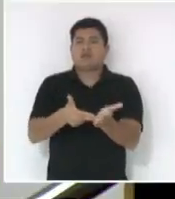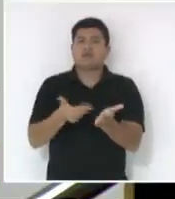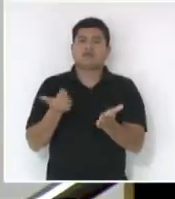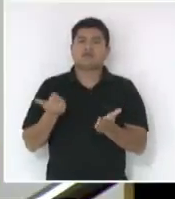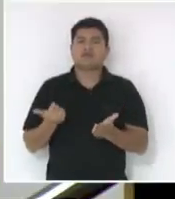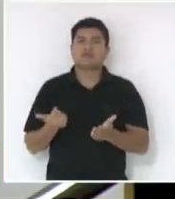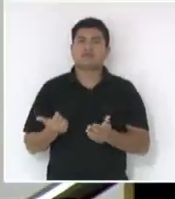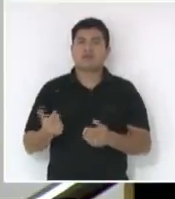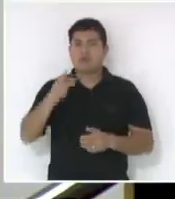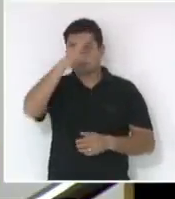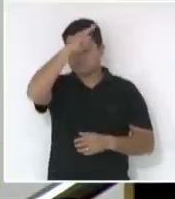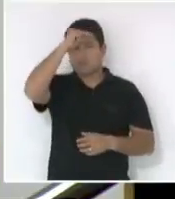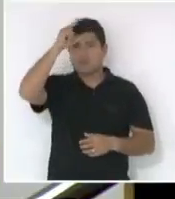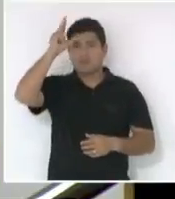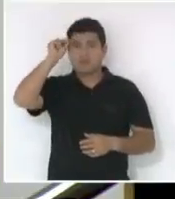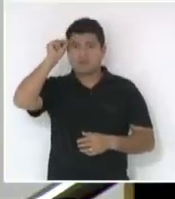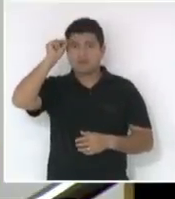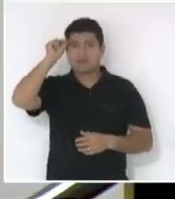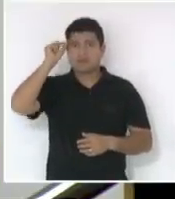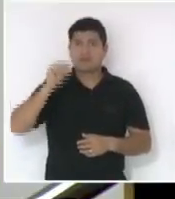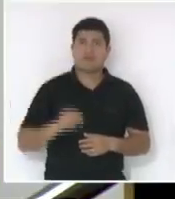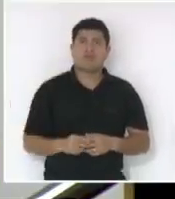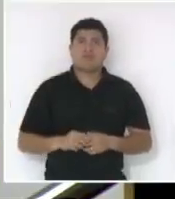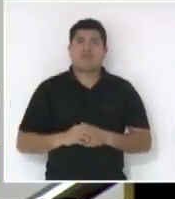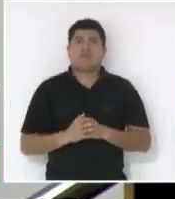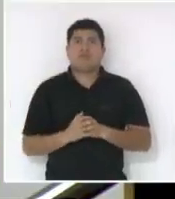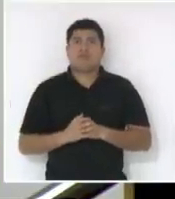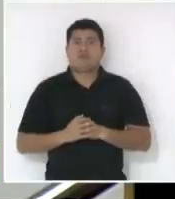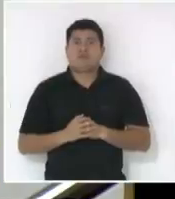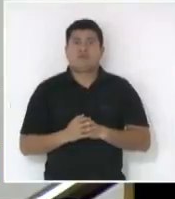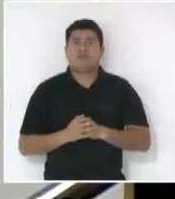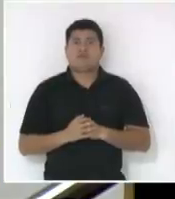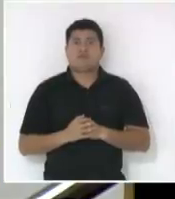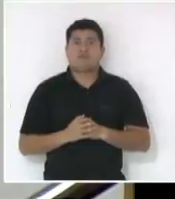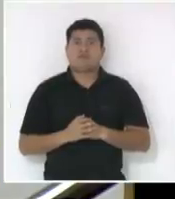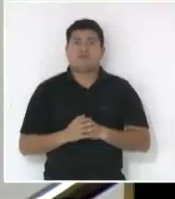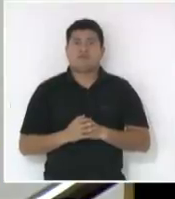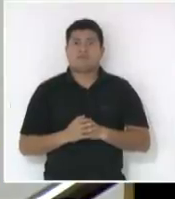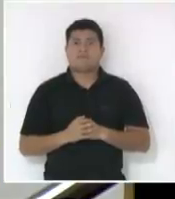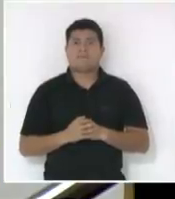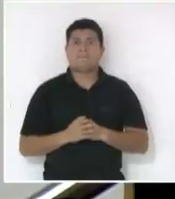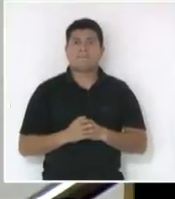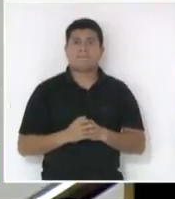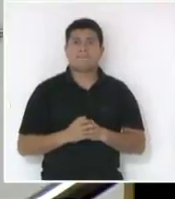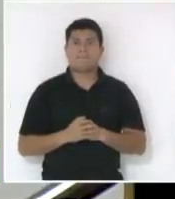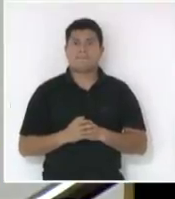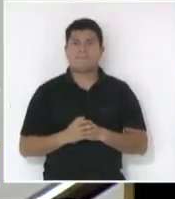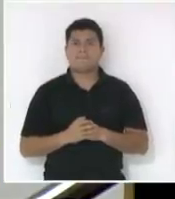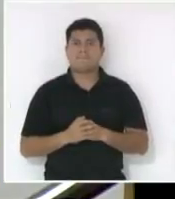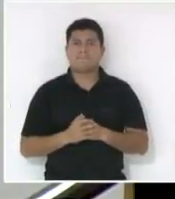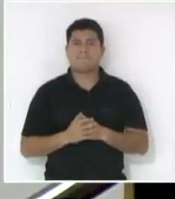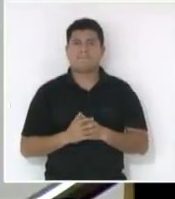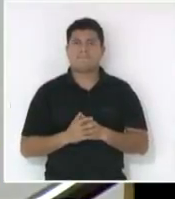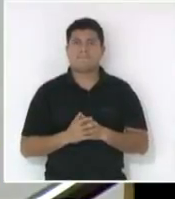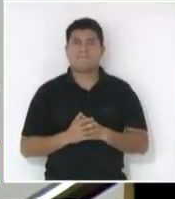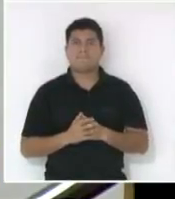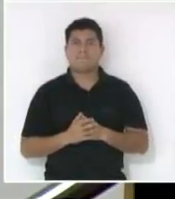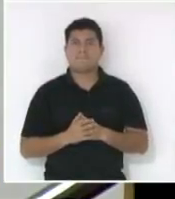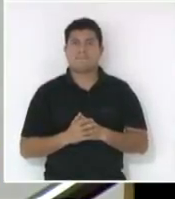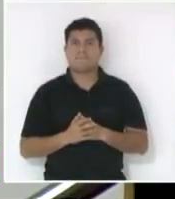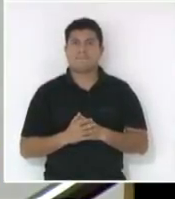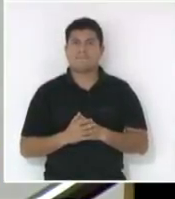O prefeito de Navegantes é o Emílio Vieira. Fora daqui. Não quero escrito, por favor. Pelo amor de